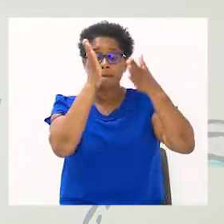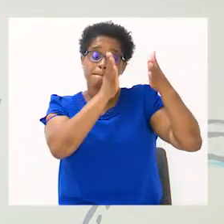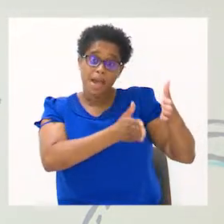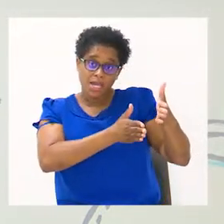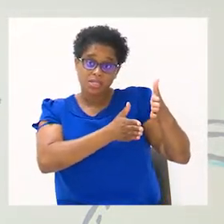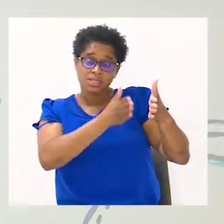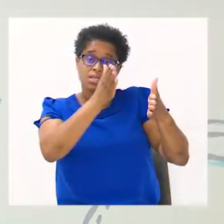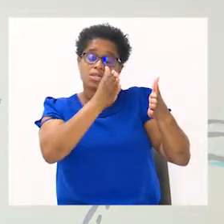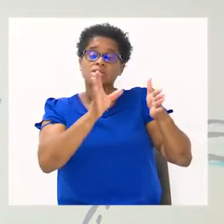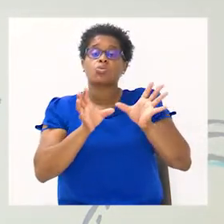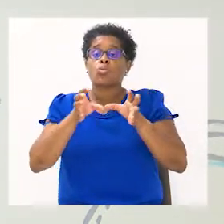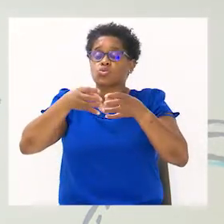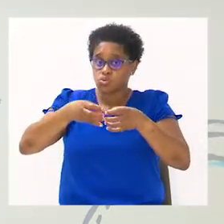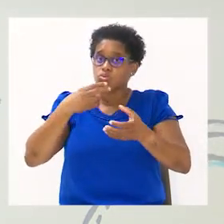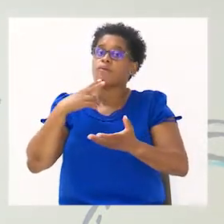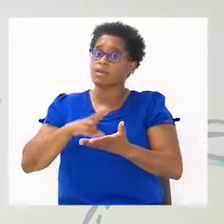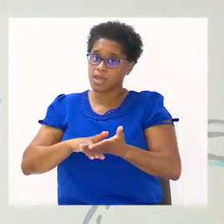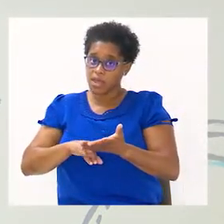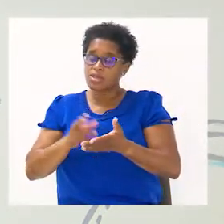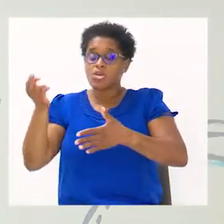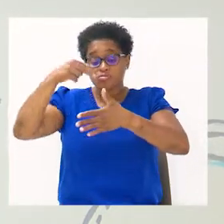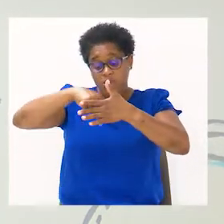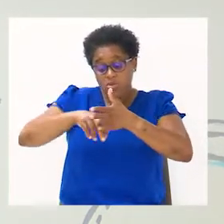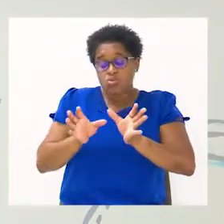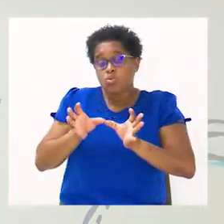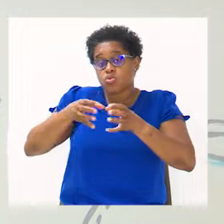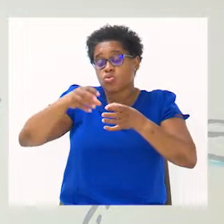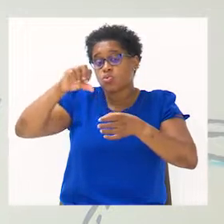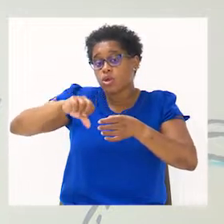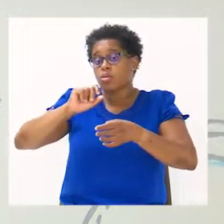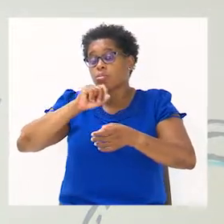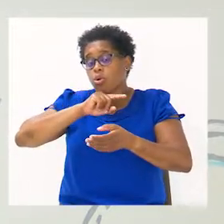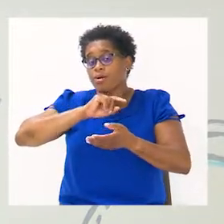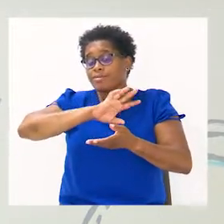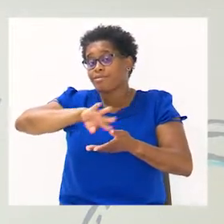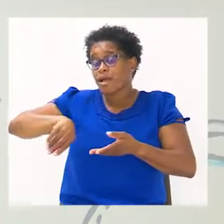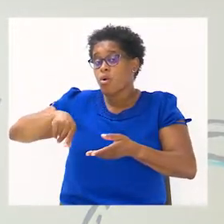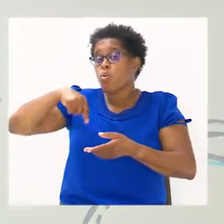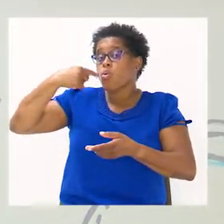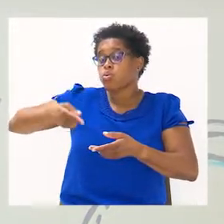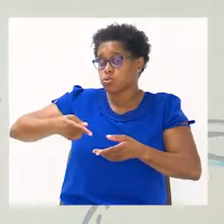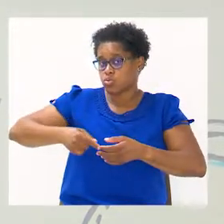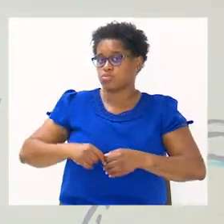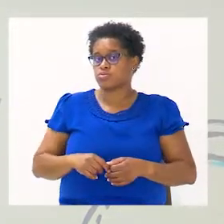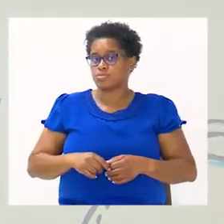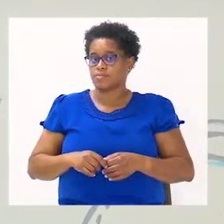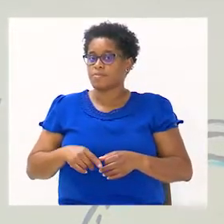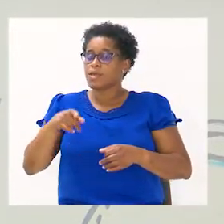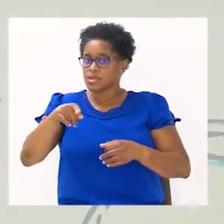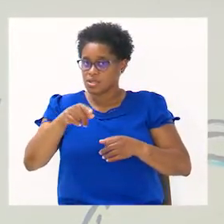conjunto, não é verdade? Então, dentro do conjunto Q, podemos também retirar outros subconjuntos, que são esses